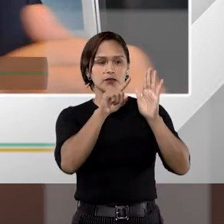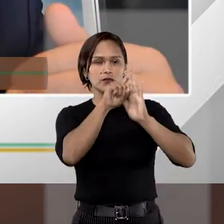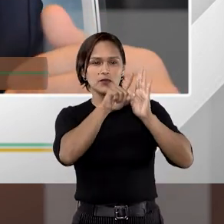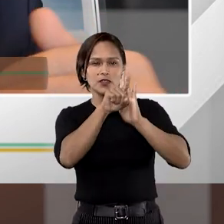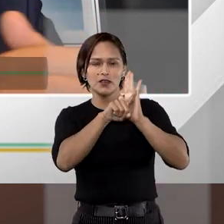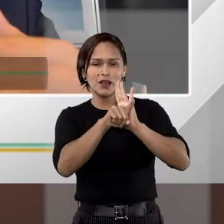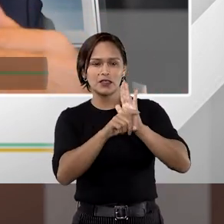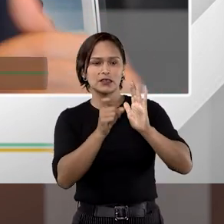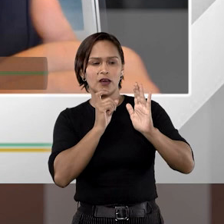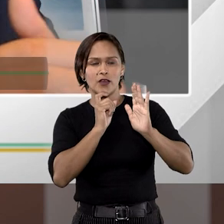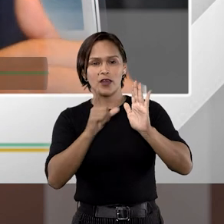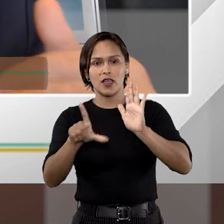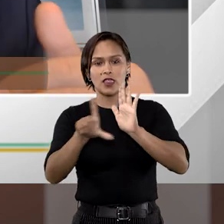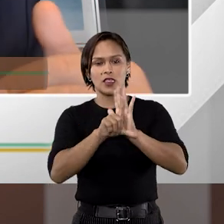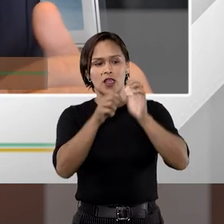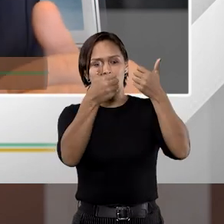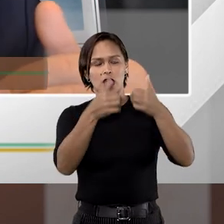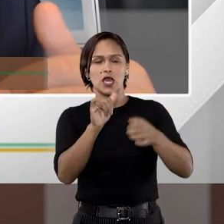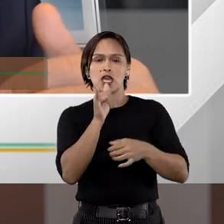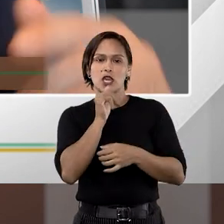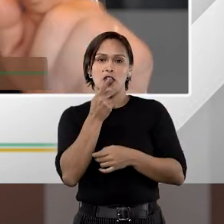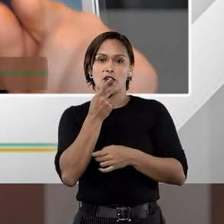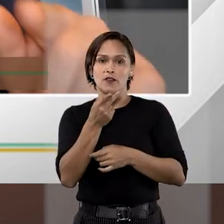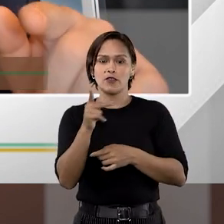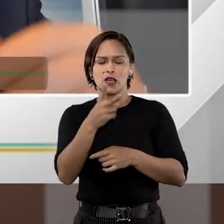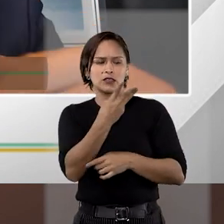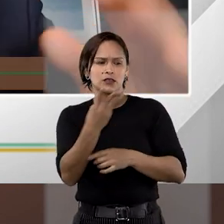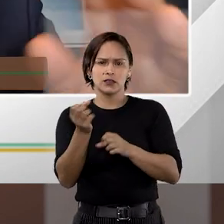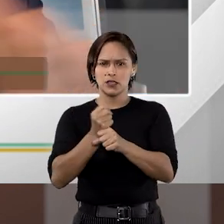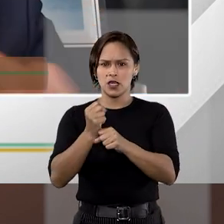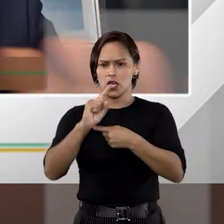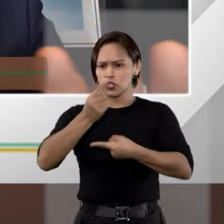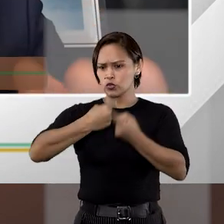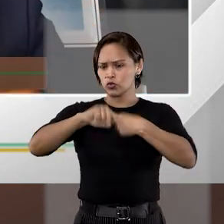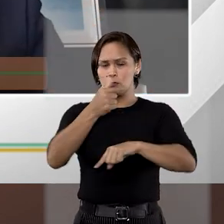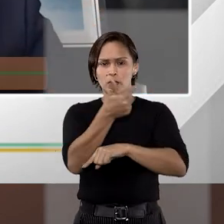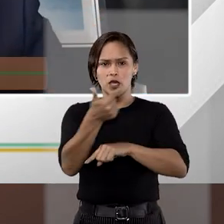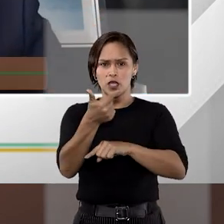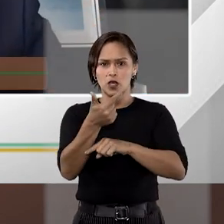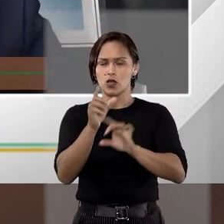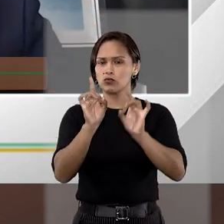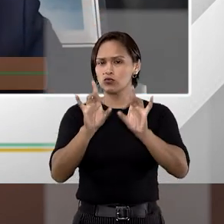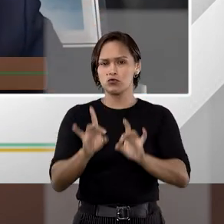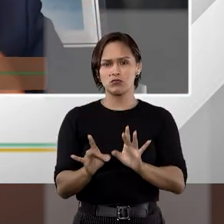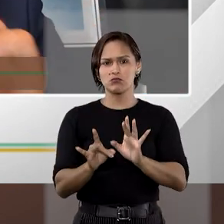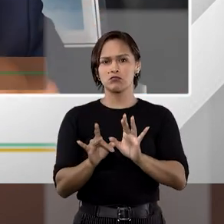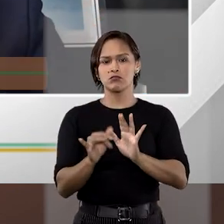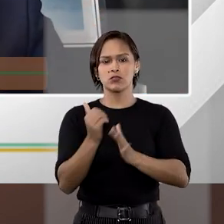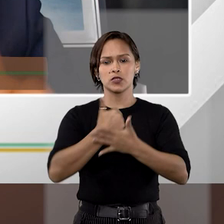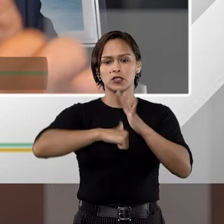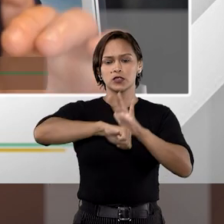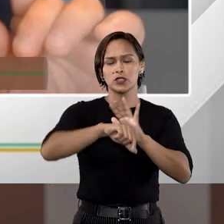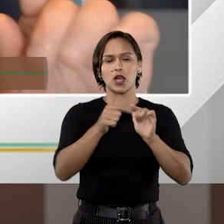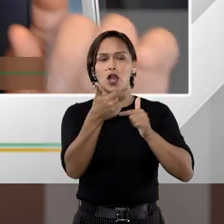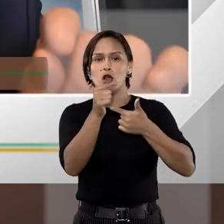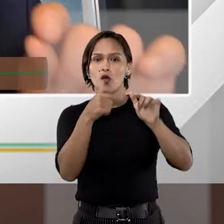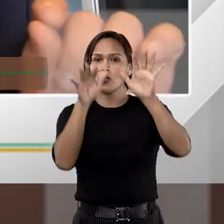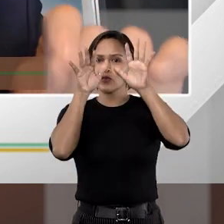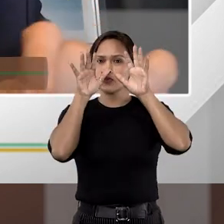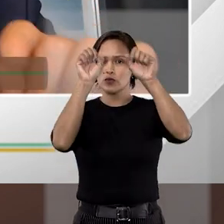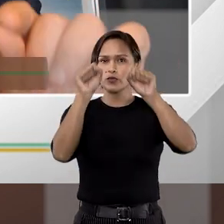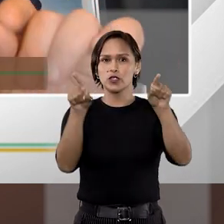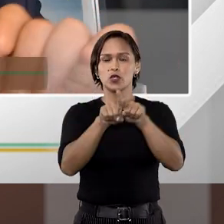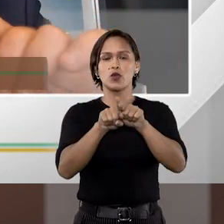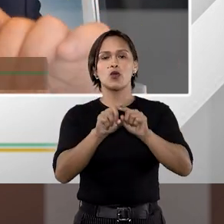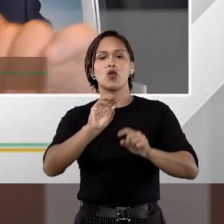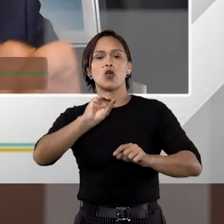análise fria né da Lei como se fala olha três anos supera dois não é Juizado Especial alguns tribunais entendem